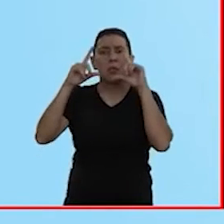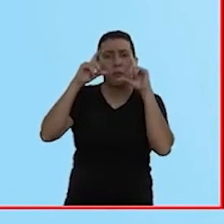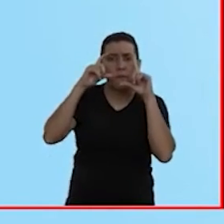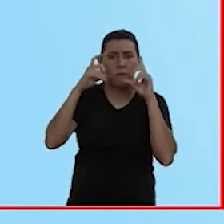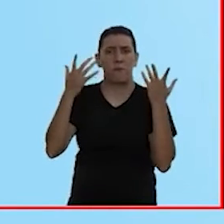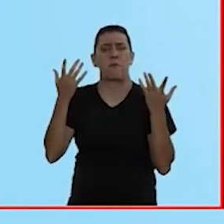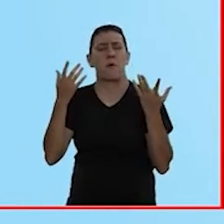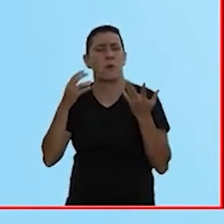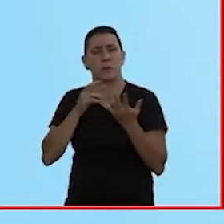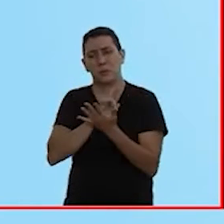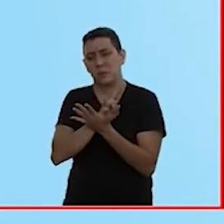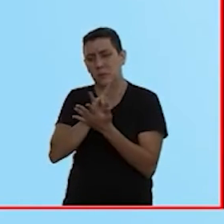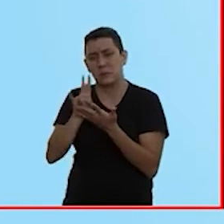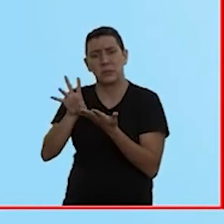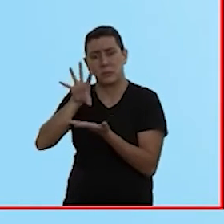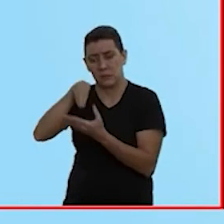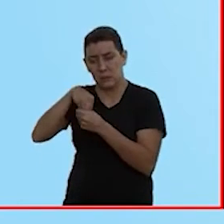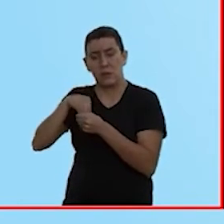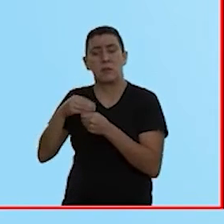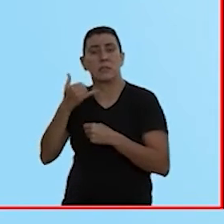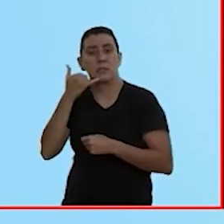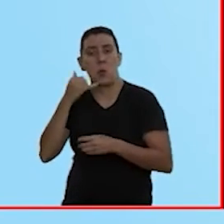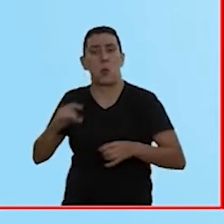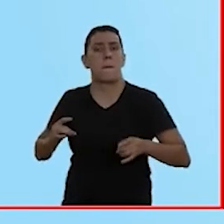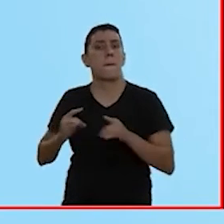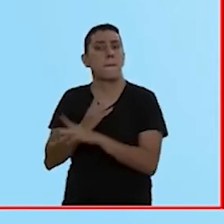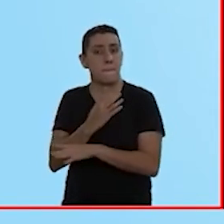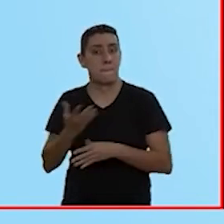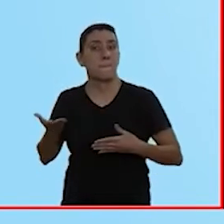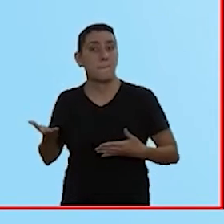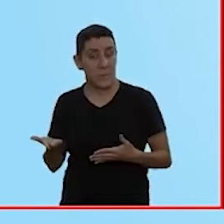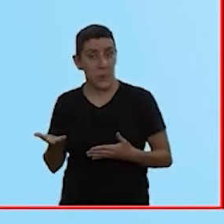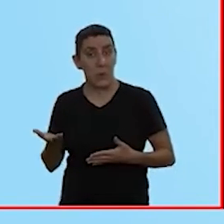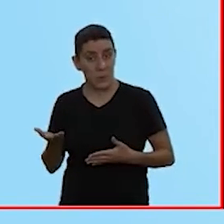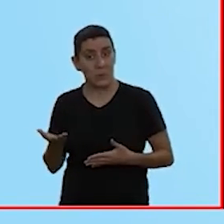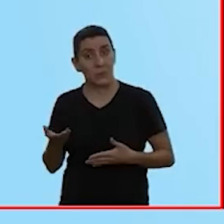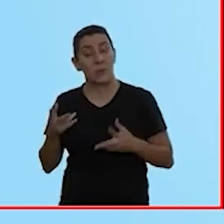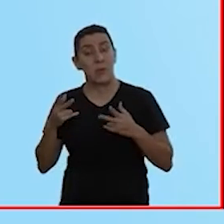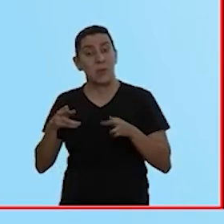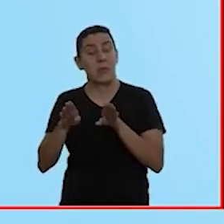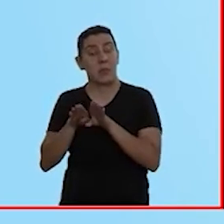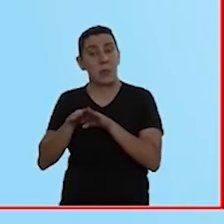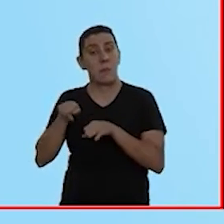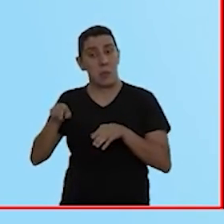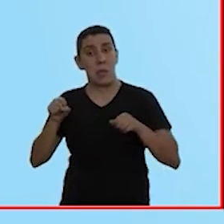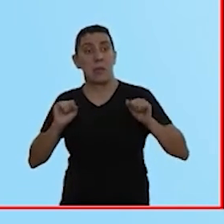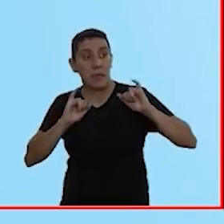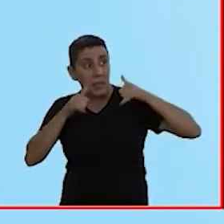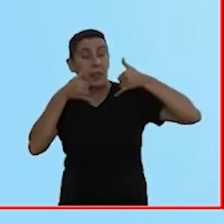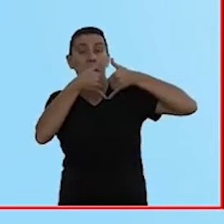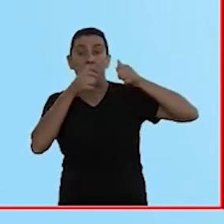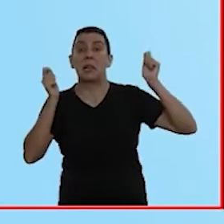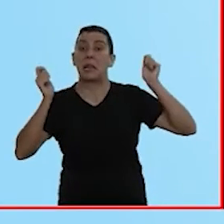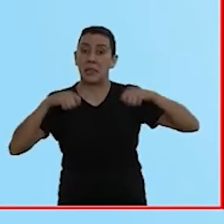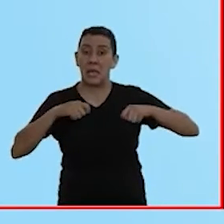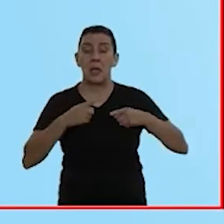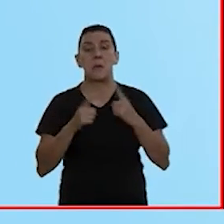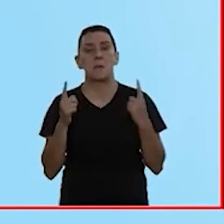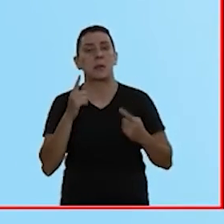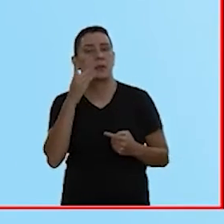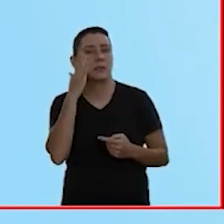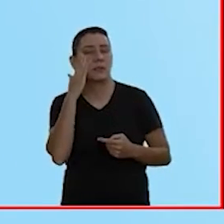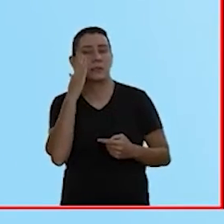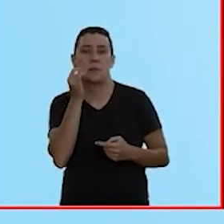uma série de aplicações né e ele até faz chamadas mas não é hoje a gente